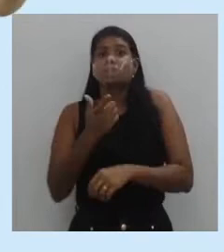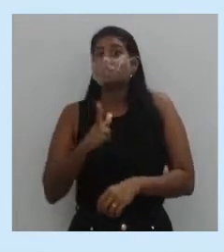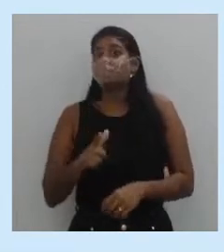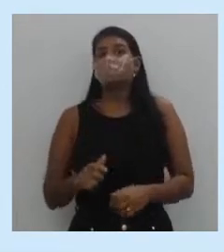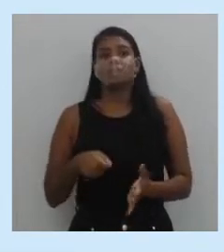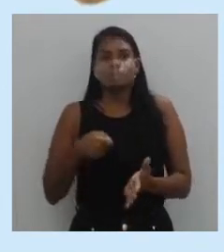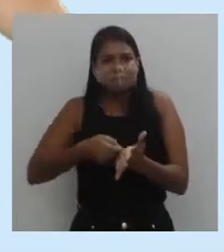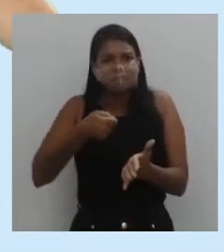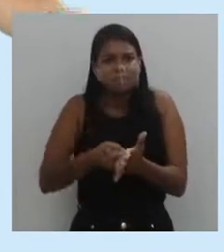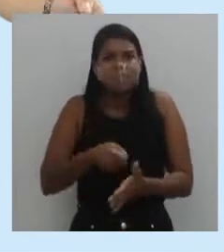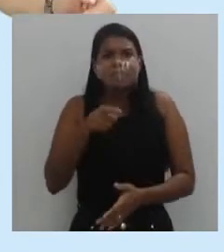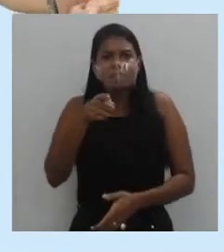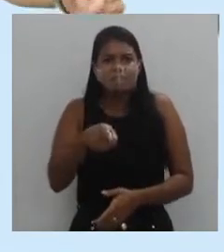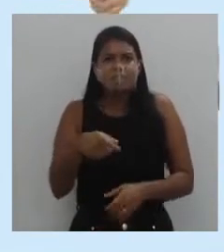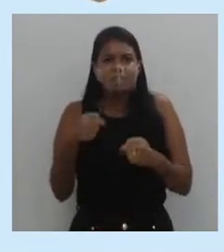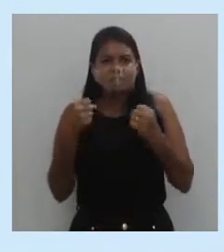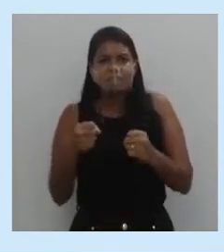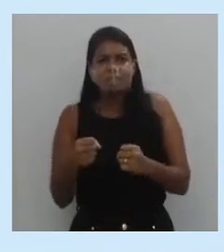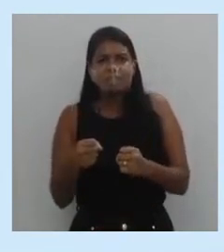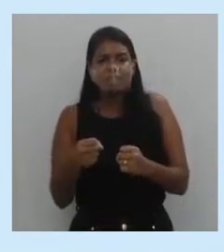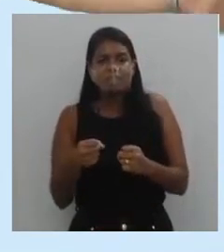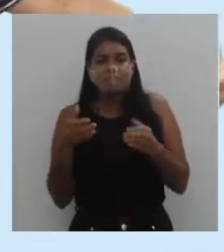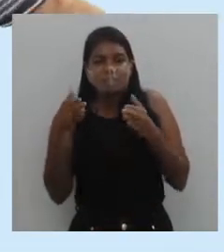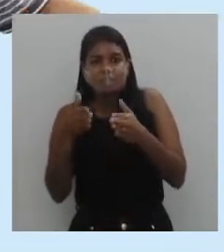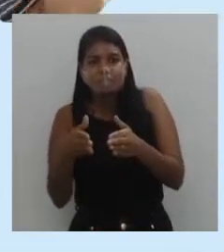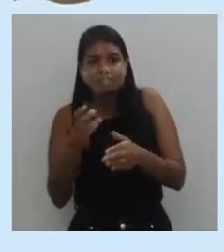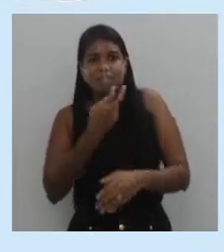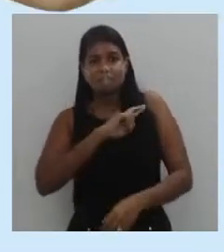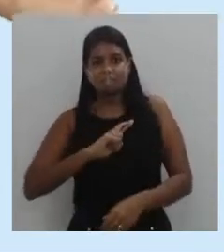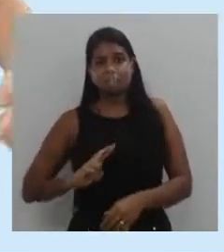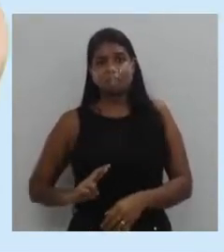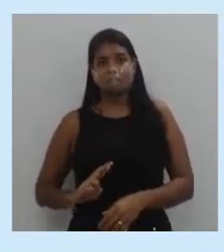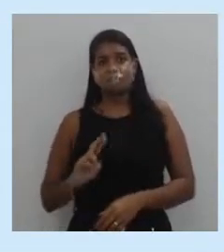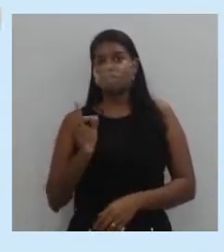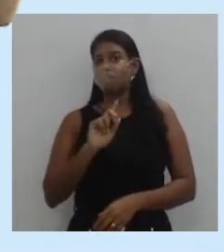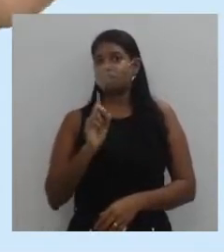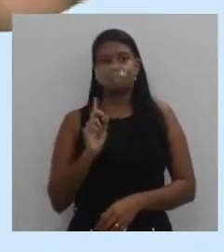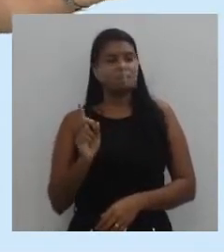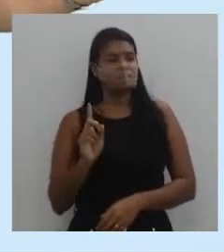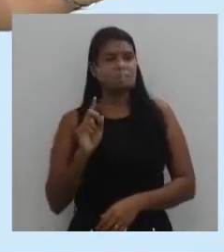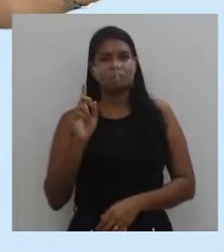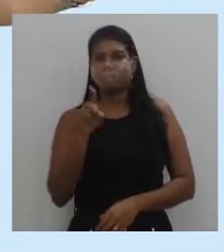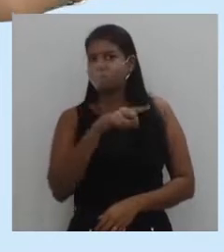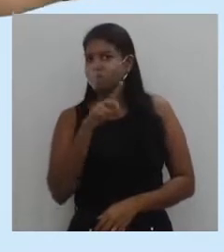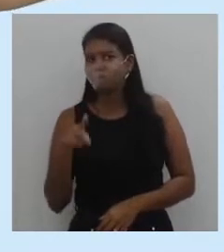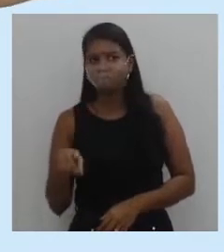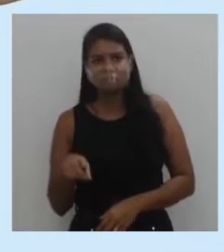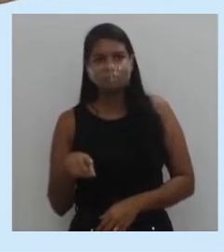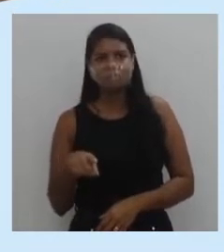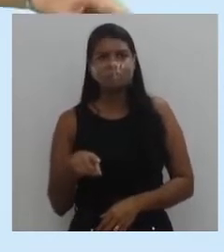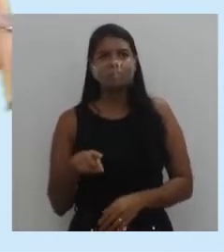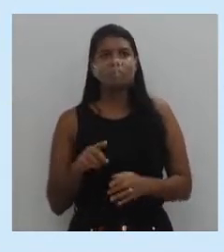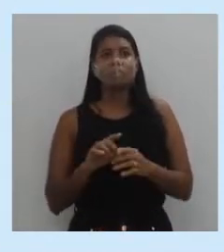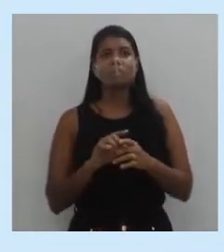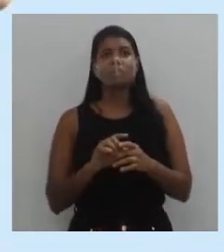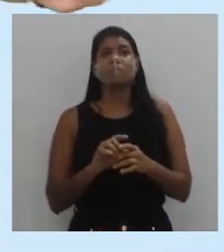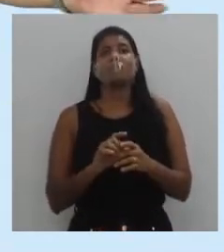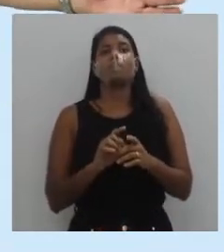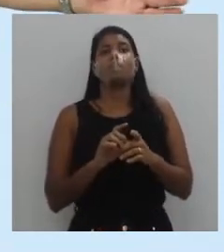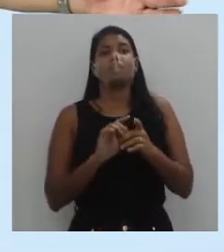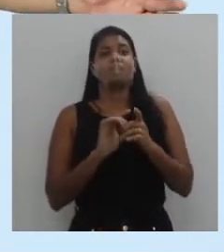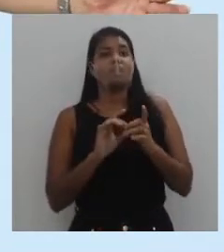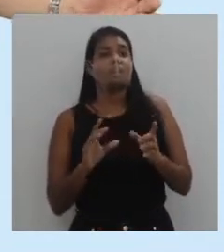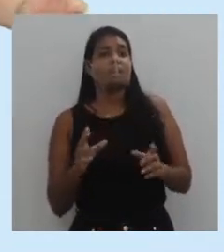não impõe aos seus cidadãos uma religião e não pode coibir, certo, as